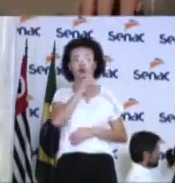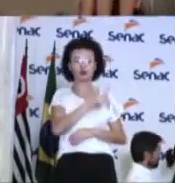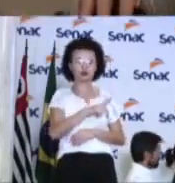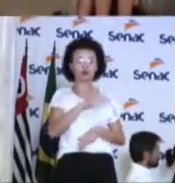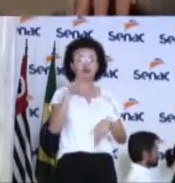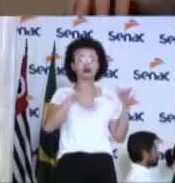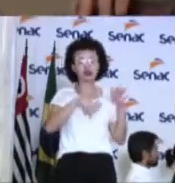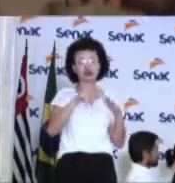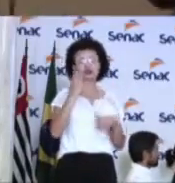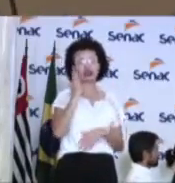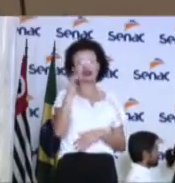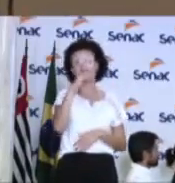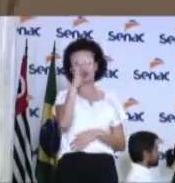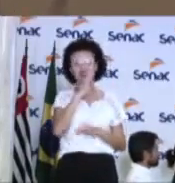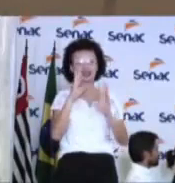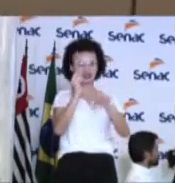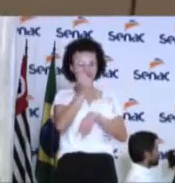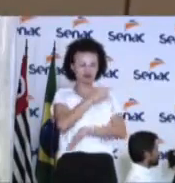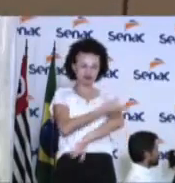de ser Brasil, né?